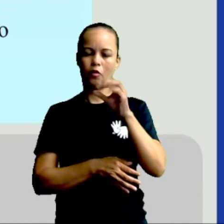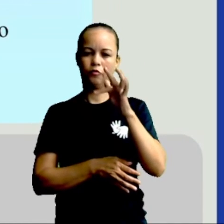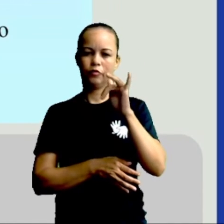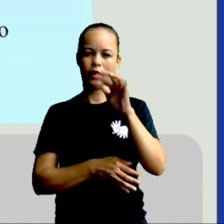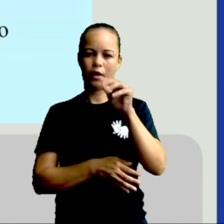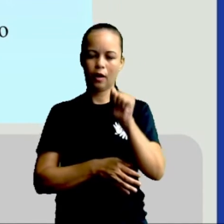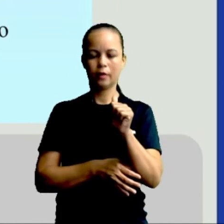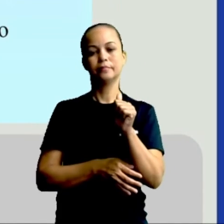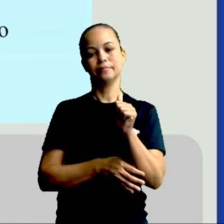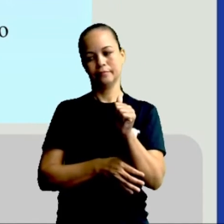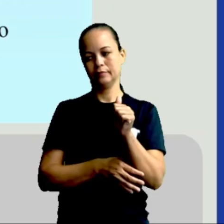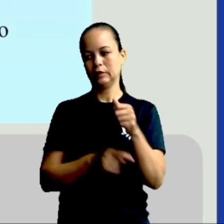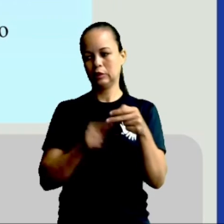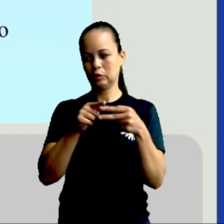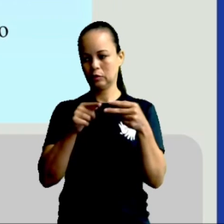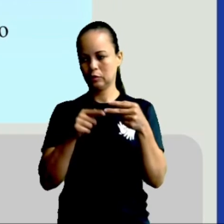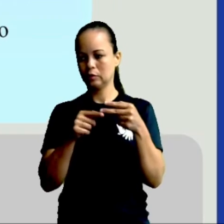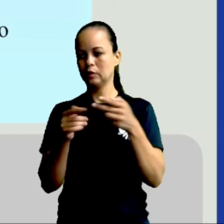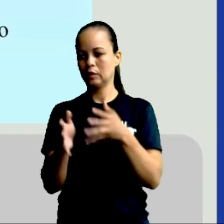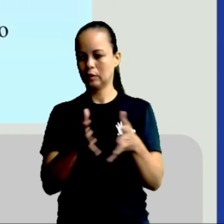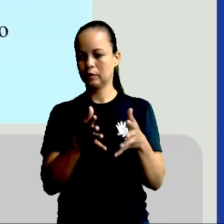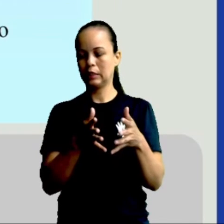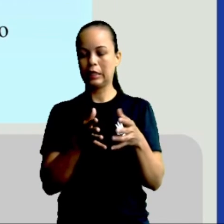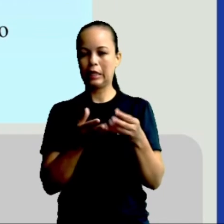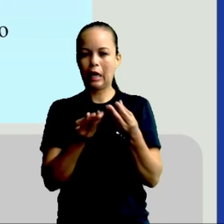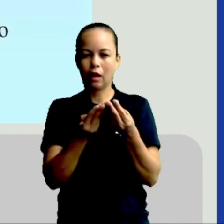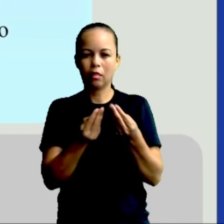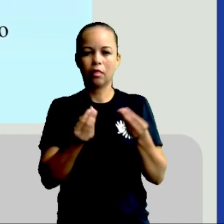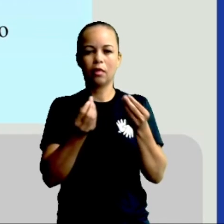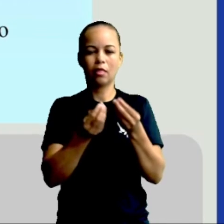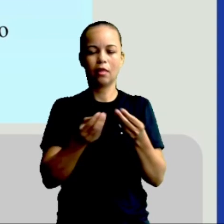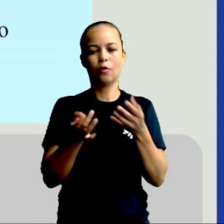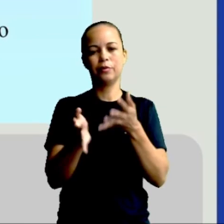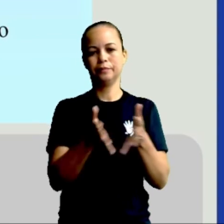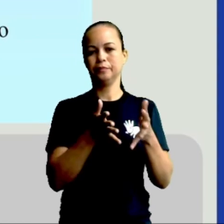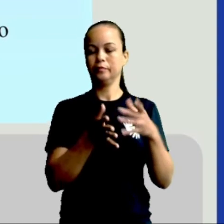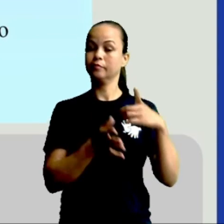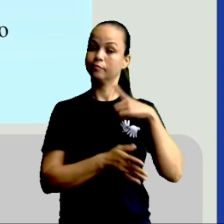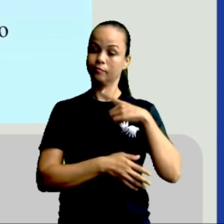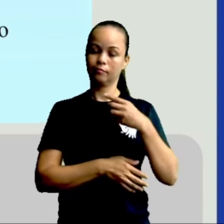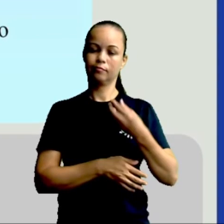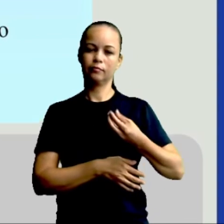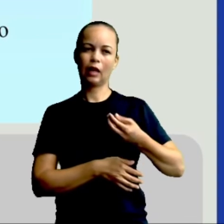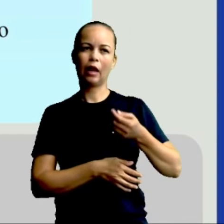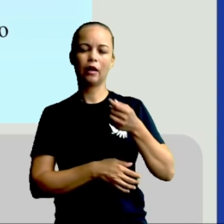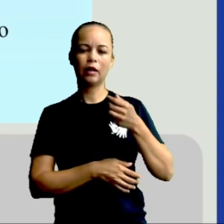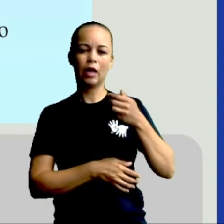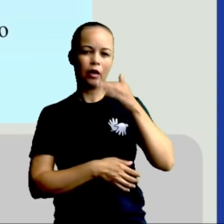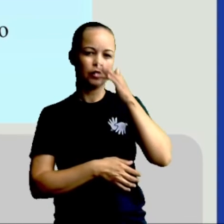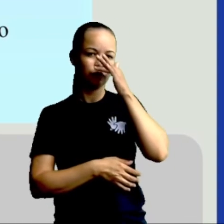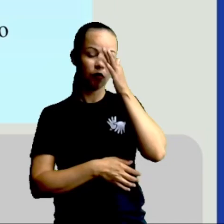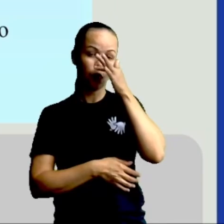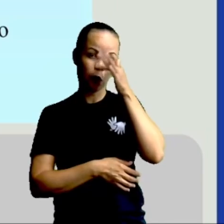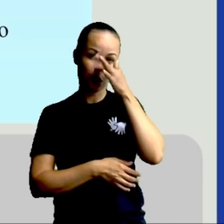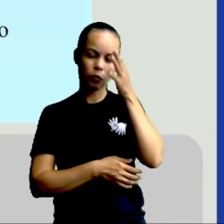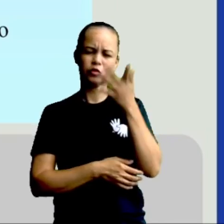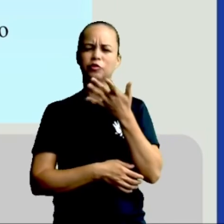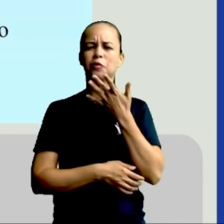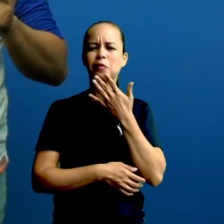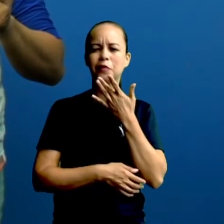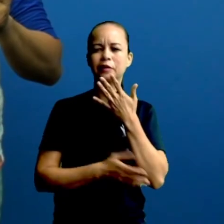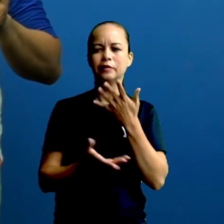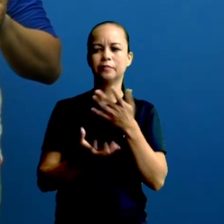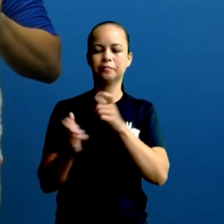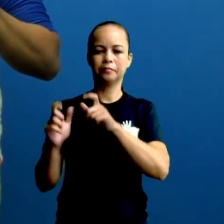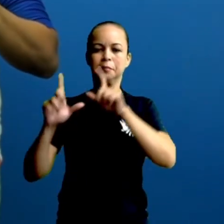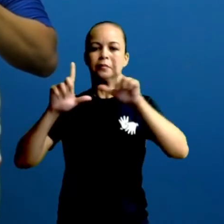fase gametofítica é a fase não duradoura. Possui flores coloridas. Volta aqui comigo